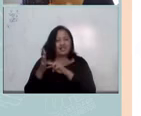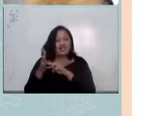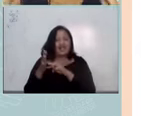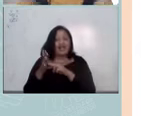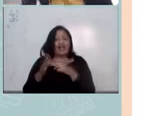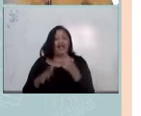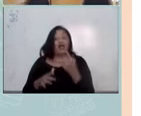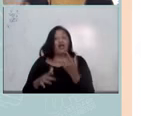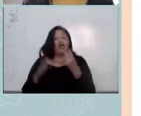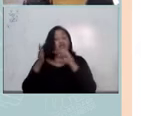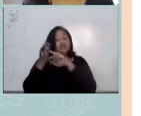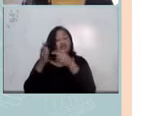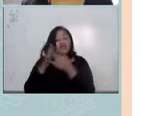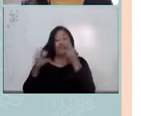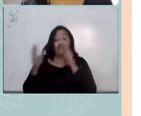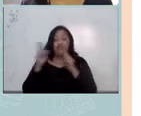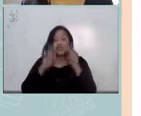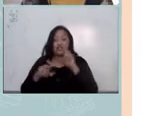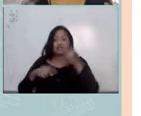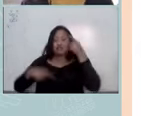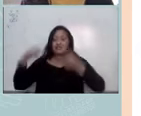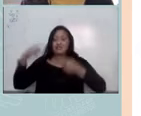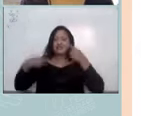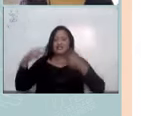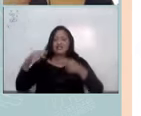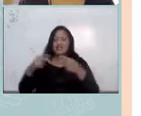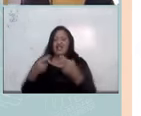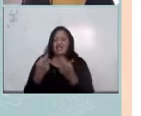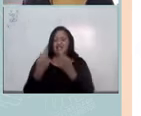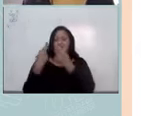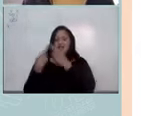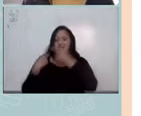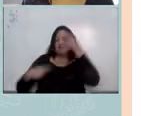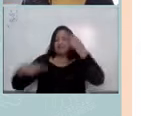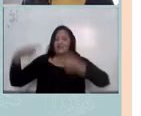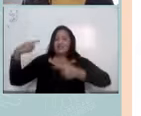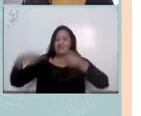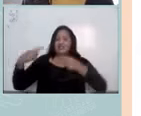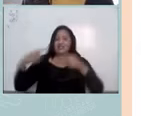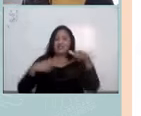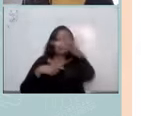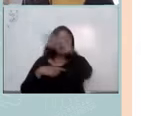ser realmente visto como uma política pública, né? Ela tem que ser promovida, tem que ser